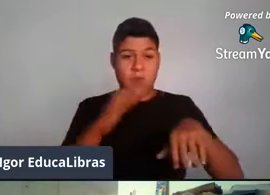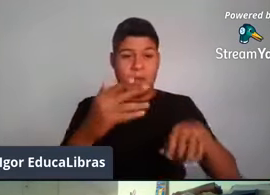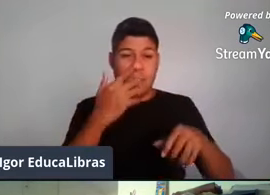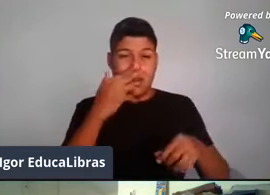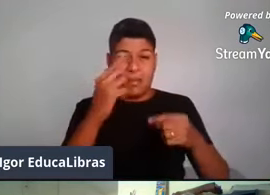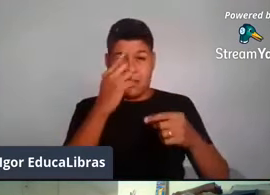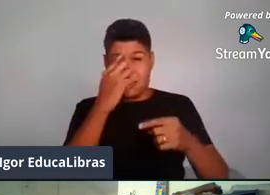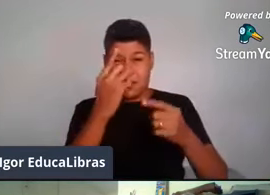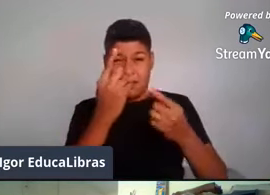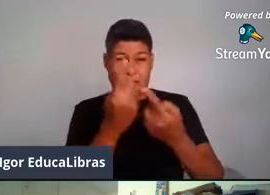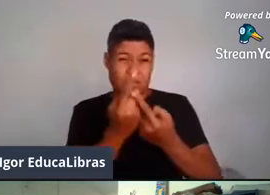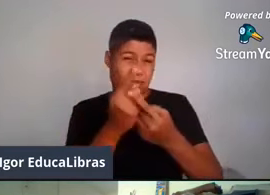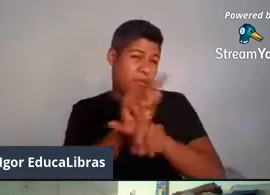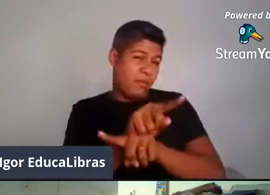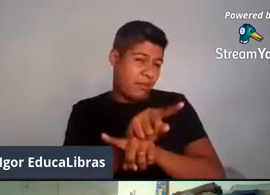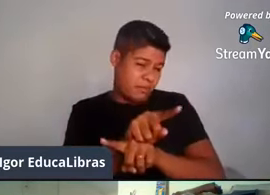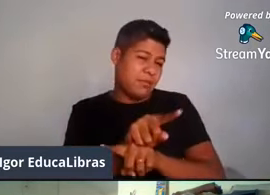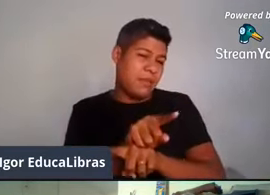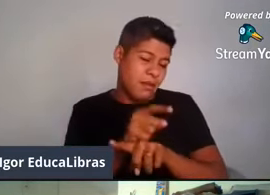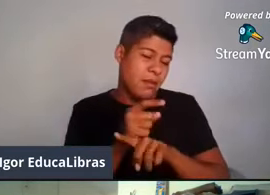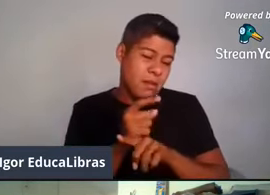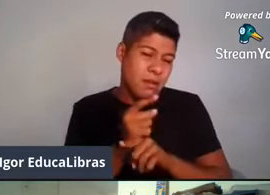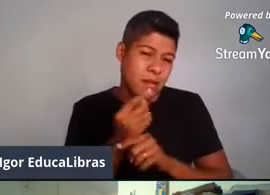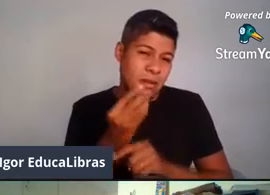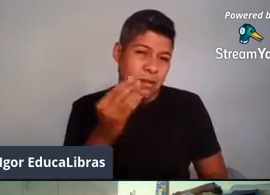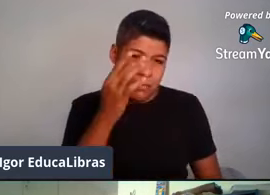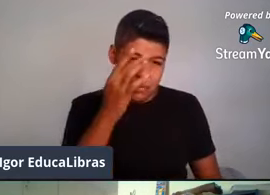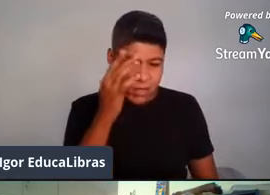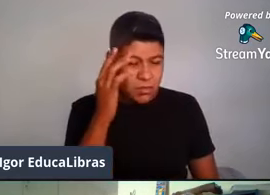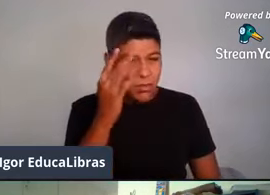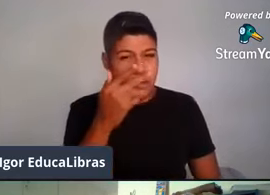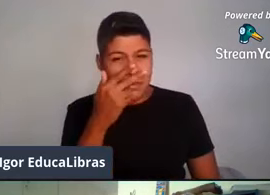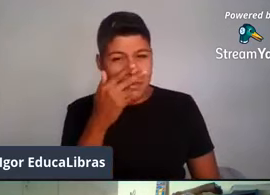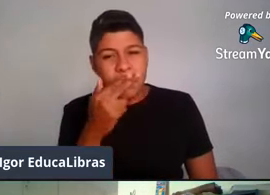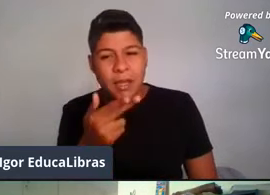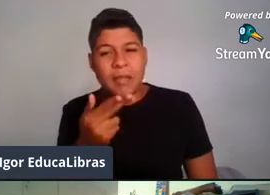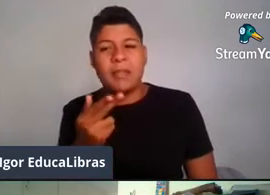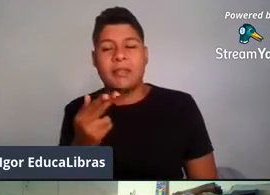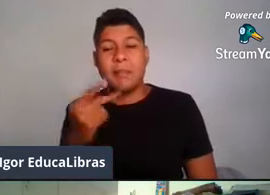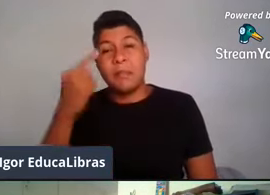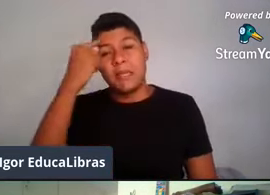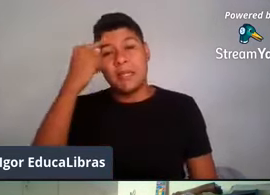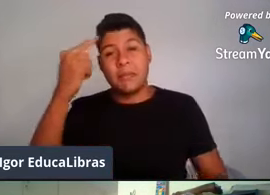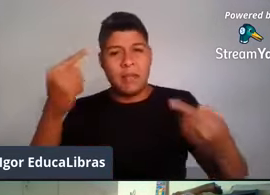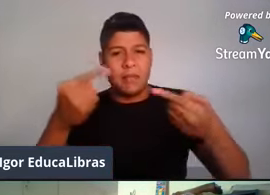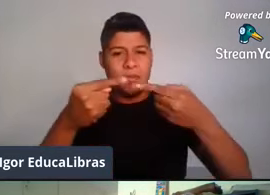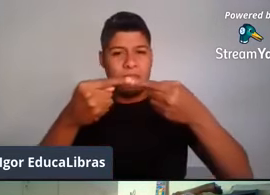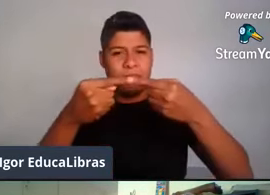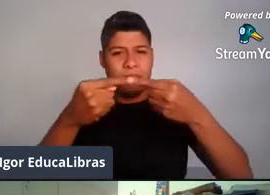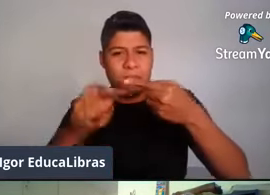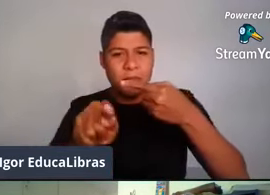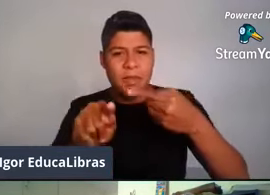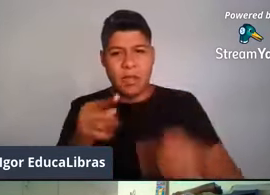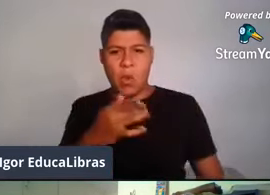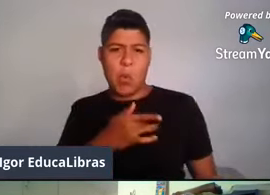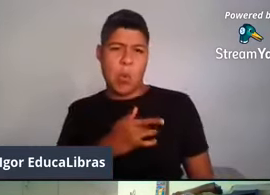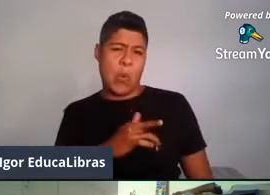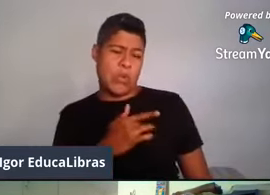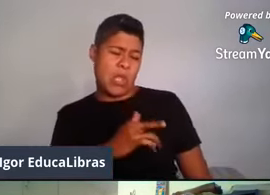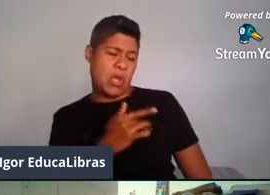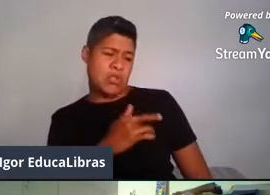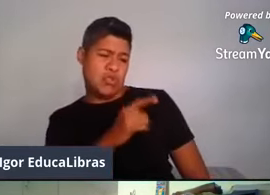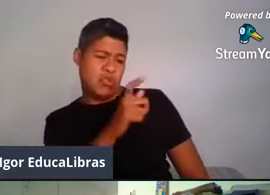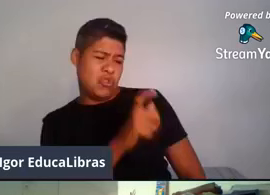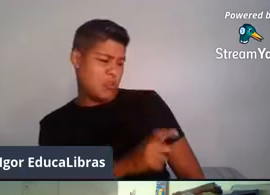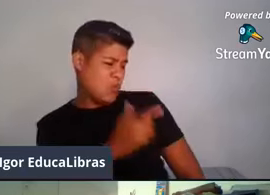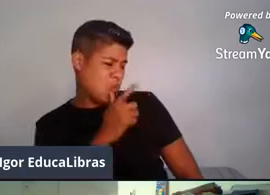que ainda muitas pessoas vão nessa linha de pensamento. Ou é o coitadinho que não pode, que não